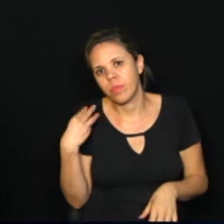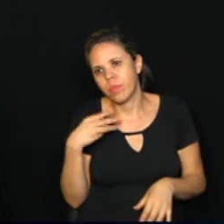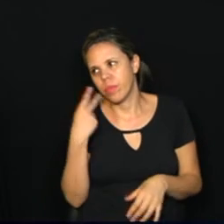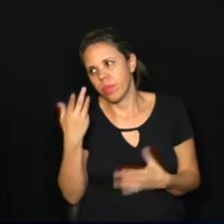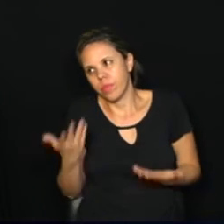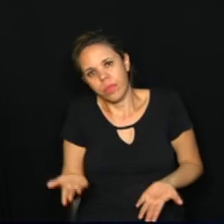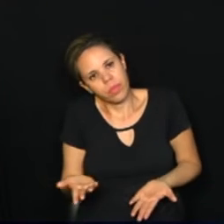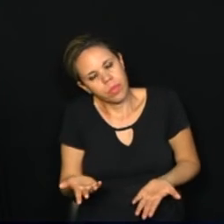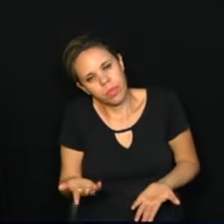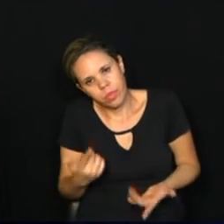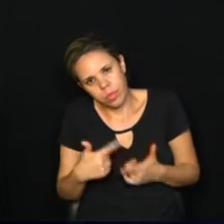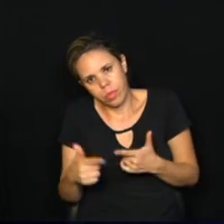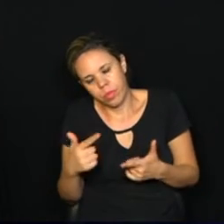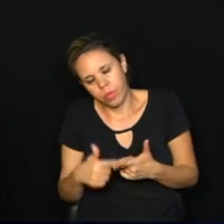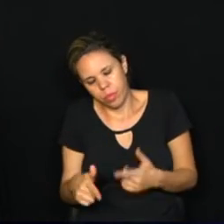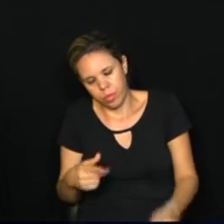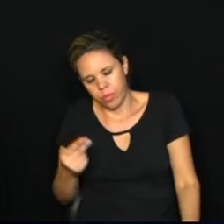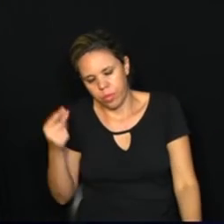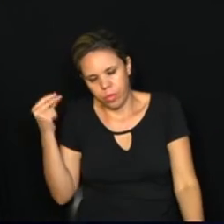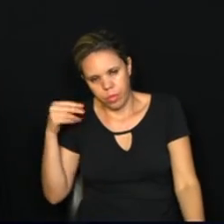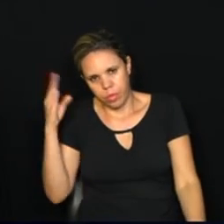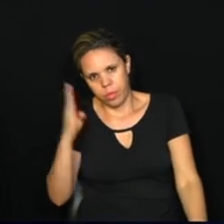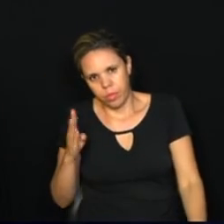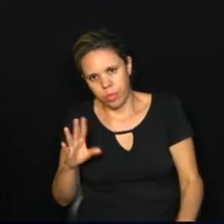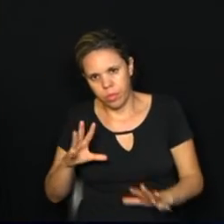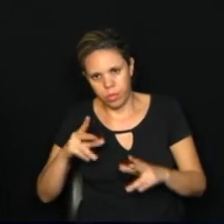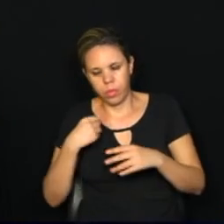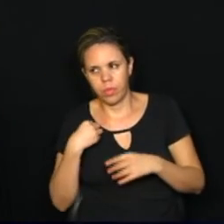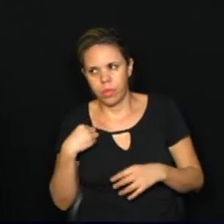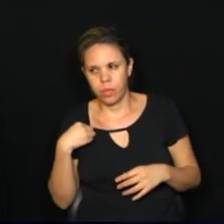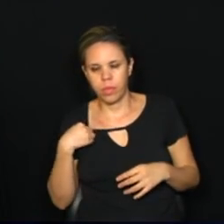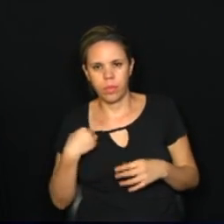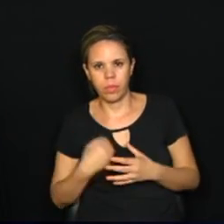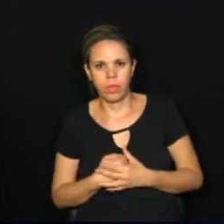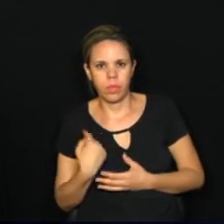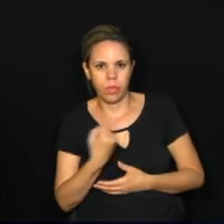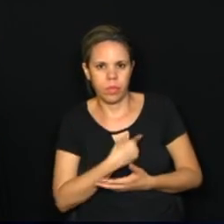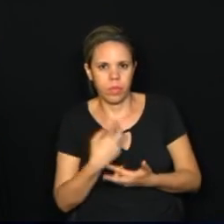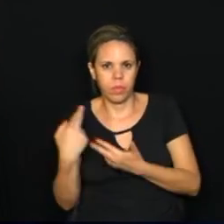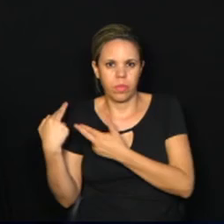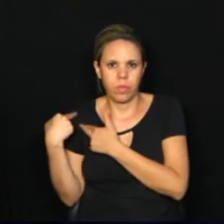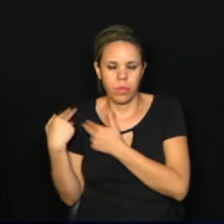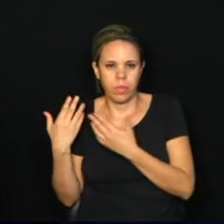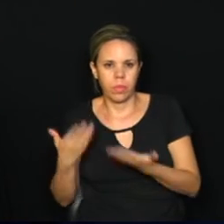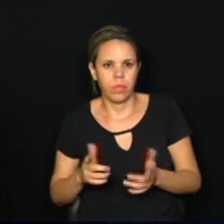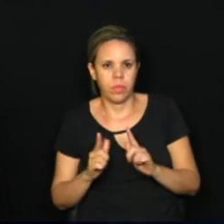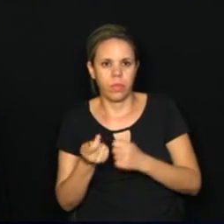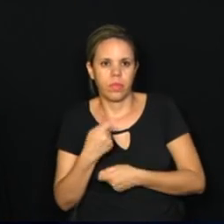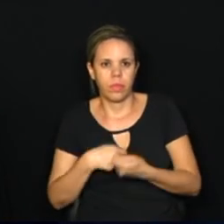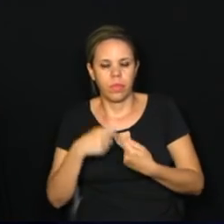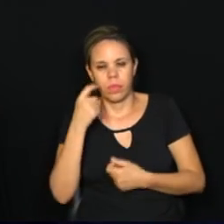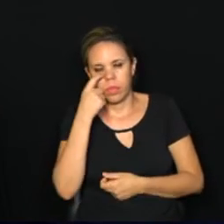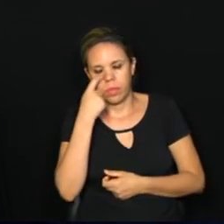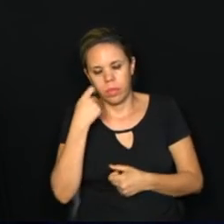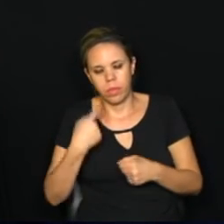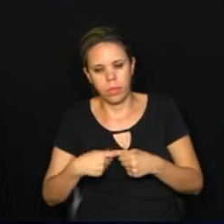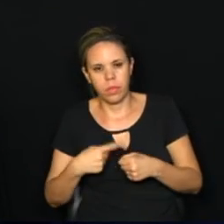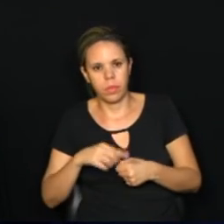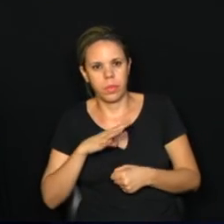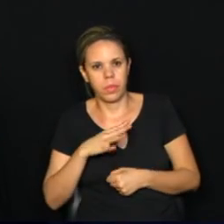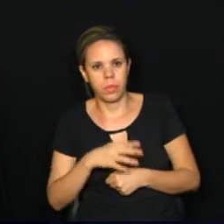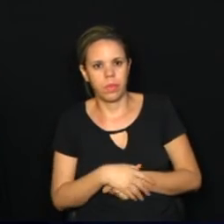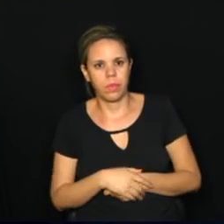problema crônico, acho que em todo o Brasil. E cabe a nós, né, como gestores, né, municipais, né,